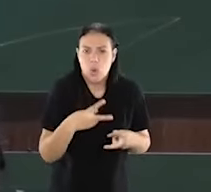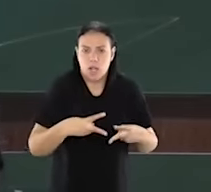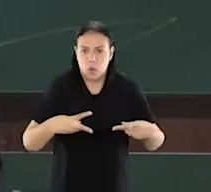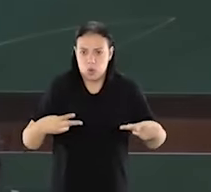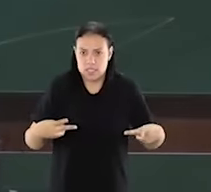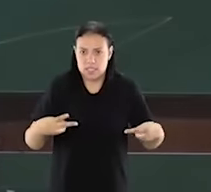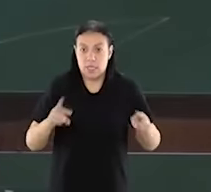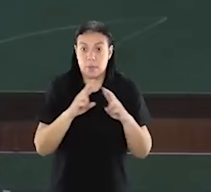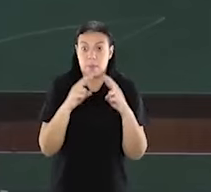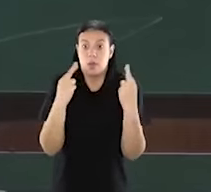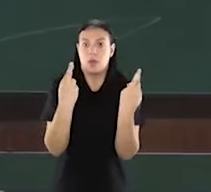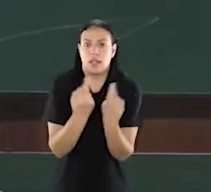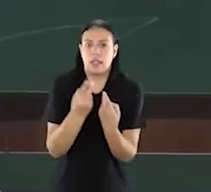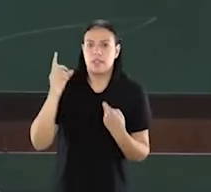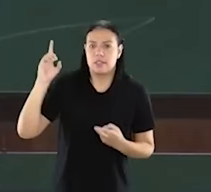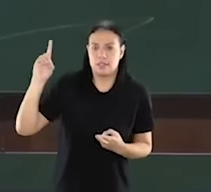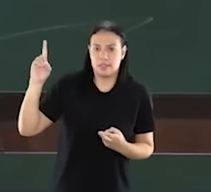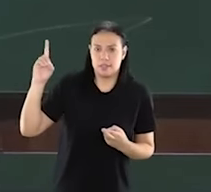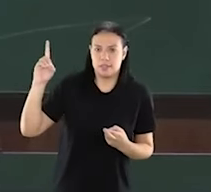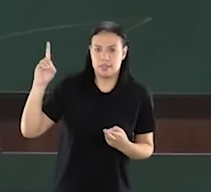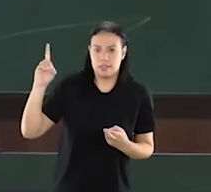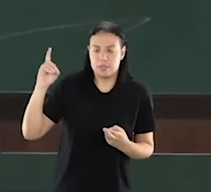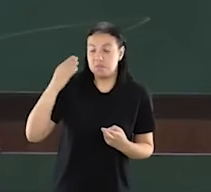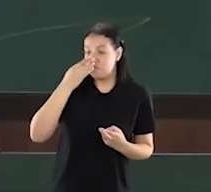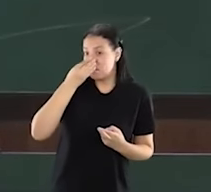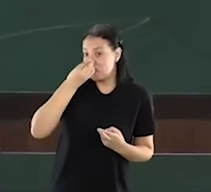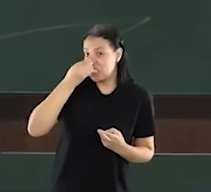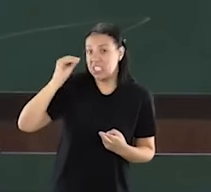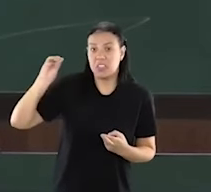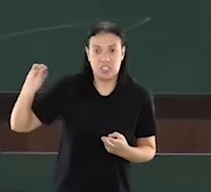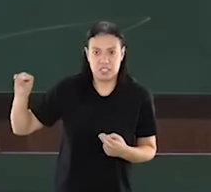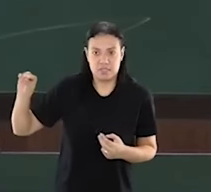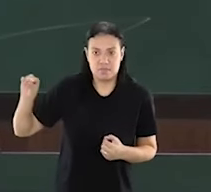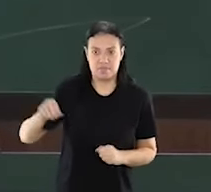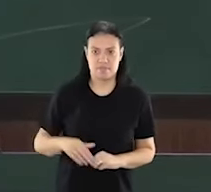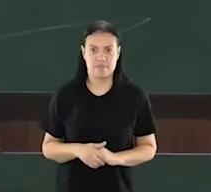Você não quer enfrentar crítica? Mude-se para o cemitério.